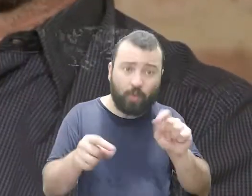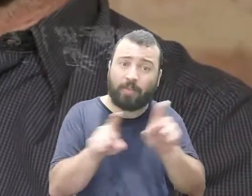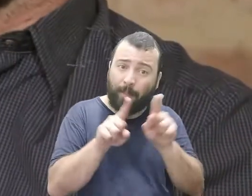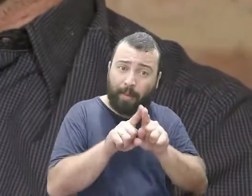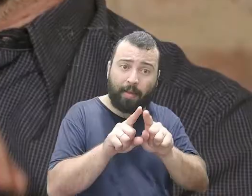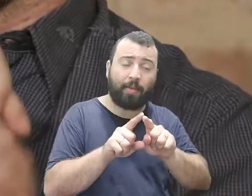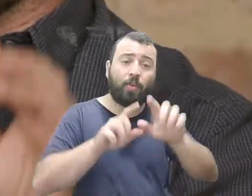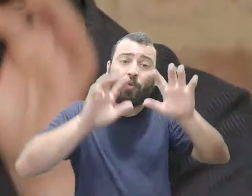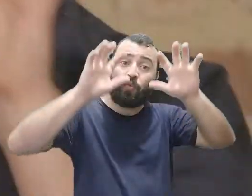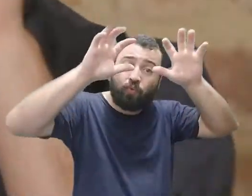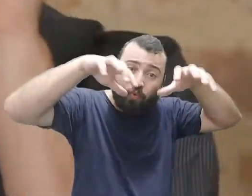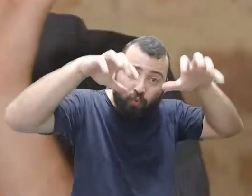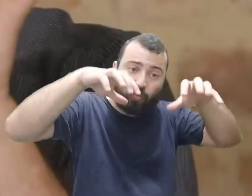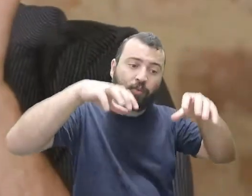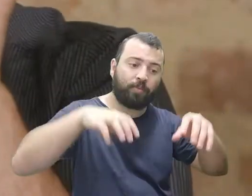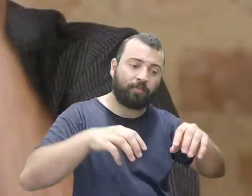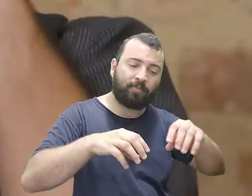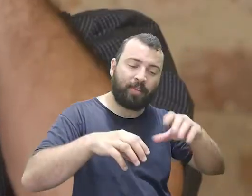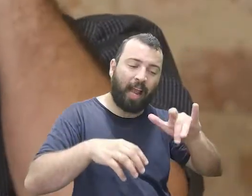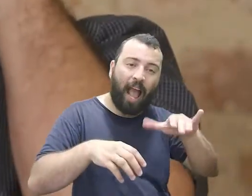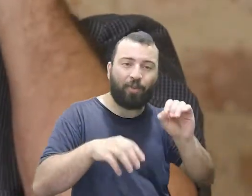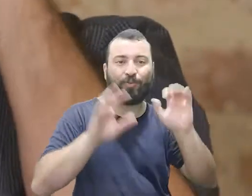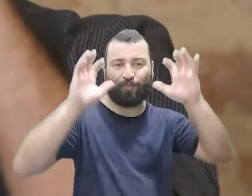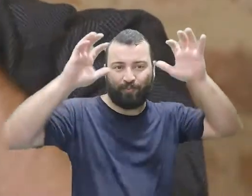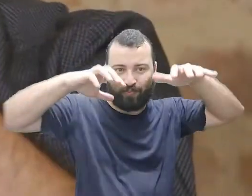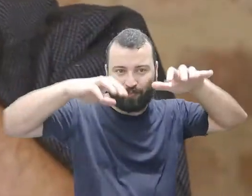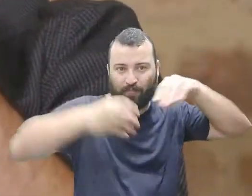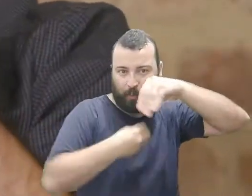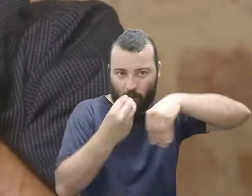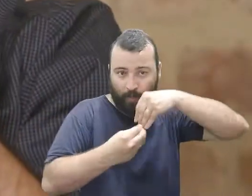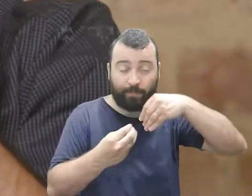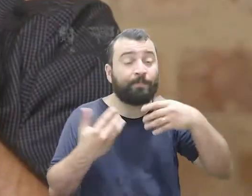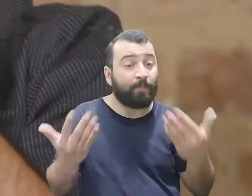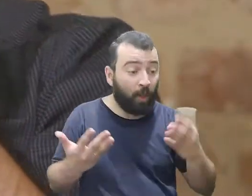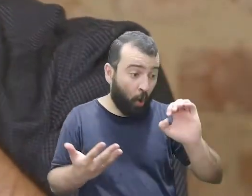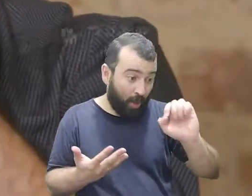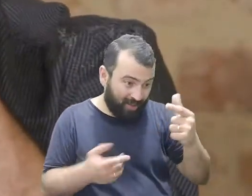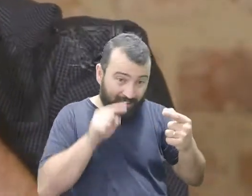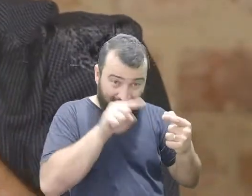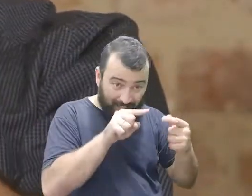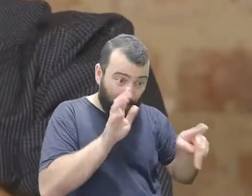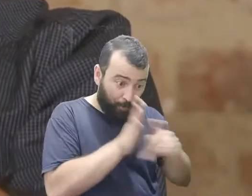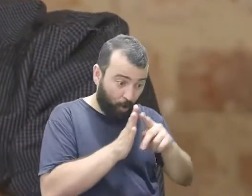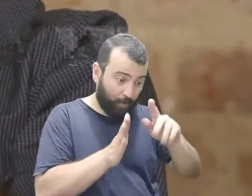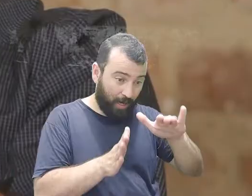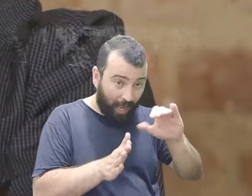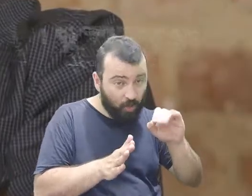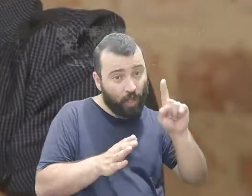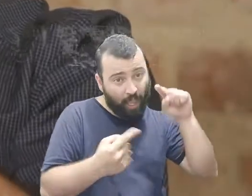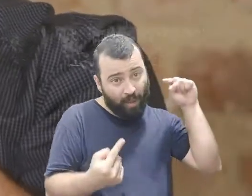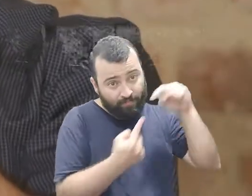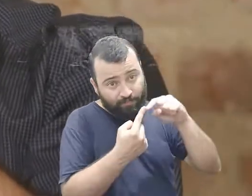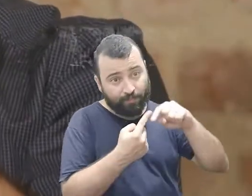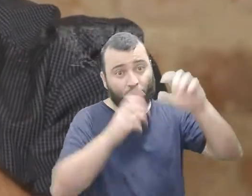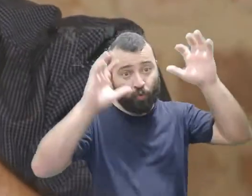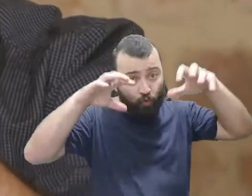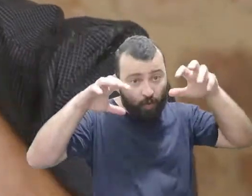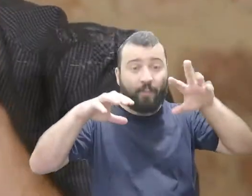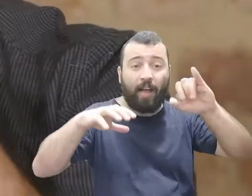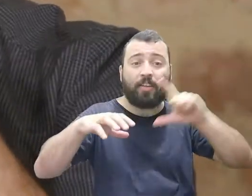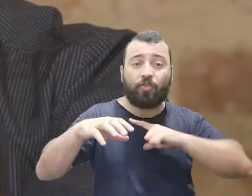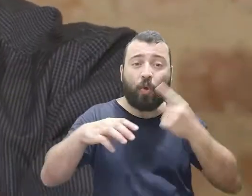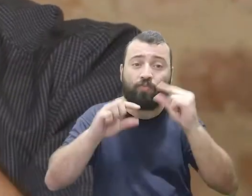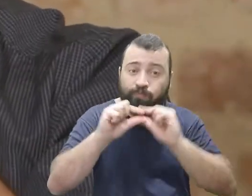e precipitar uma camadinha de carbonato de cálcio. Como o oxigênio desse carbonato de cálcio veio da chuva, eu vou ter então